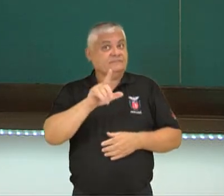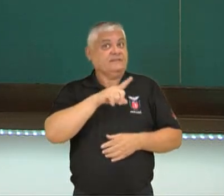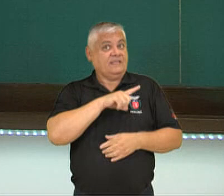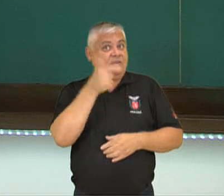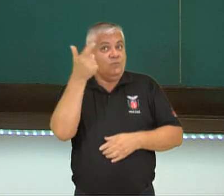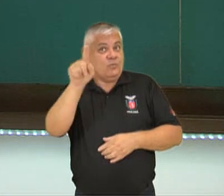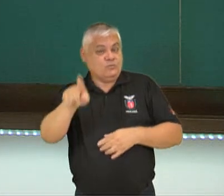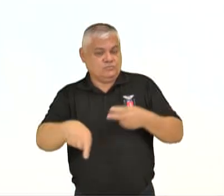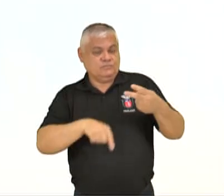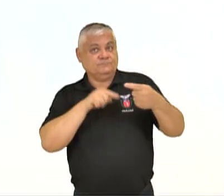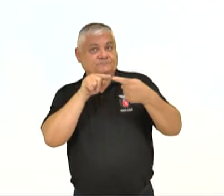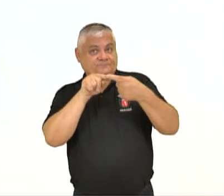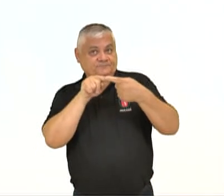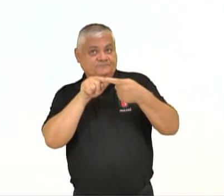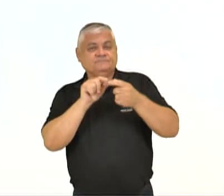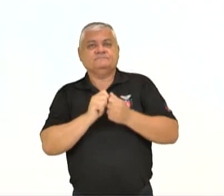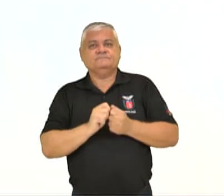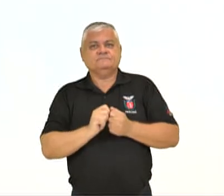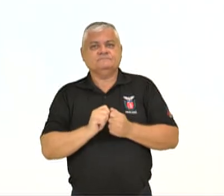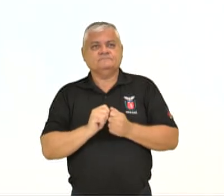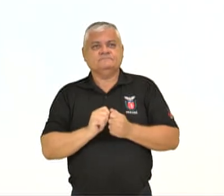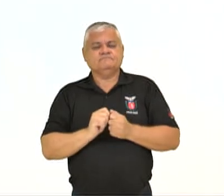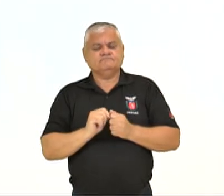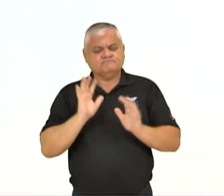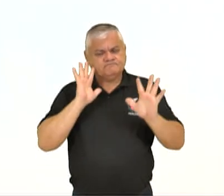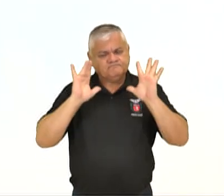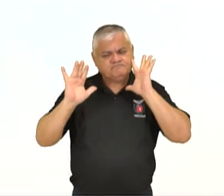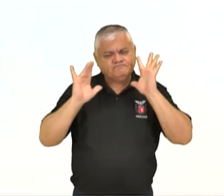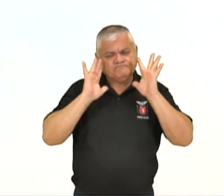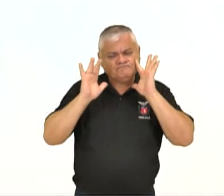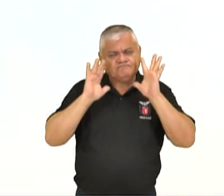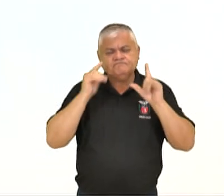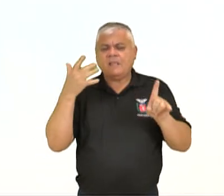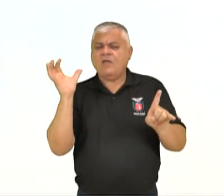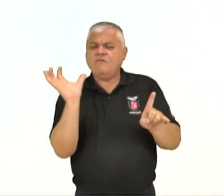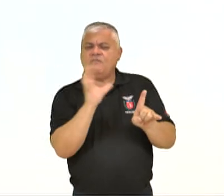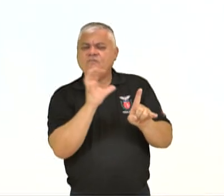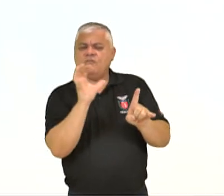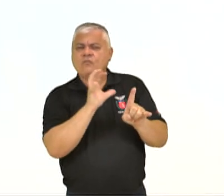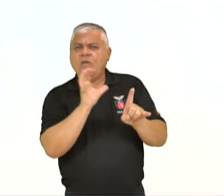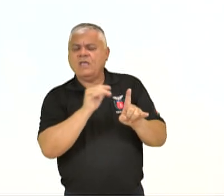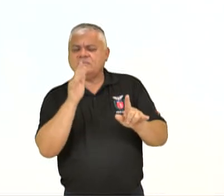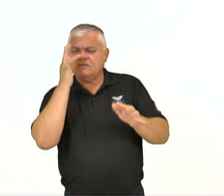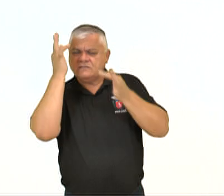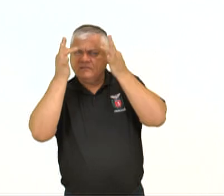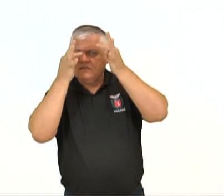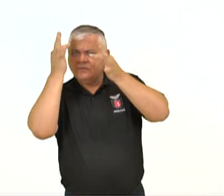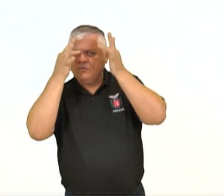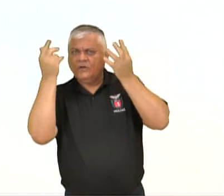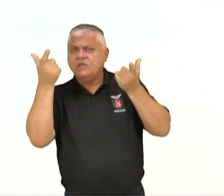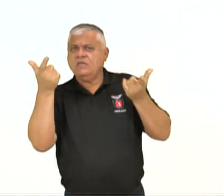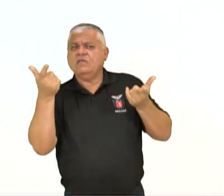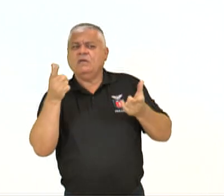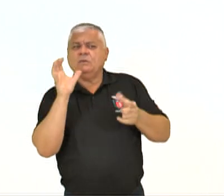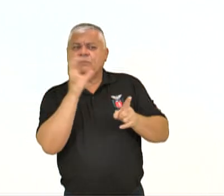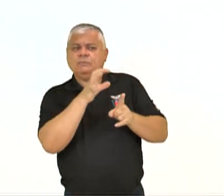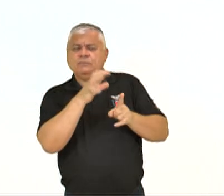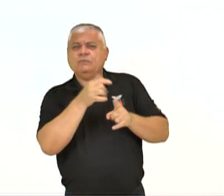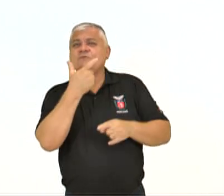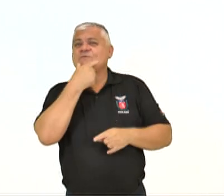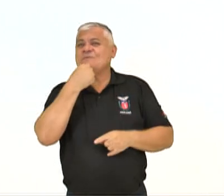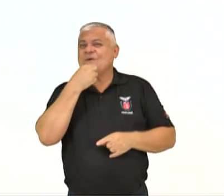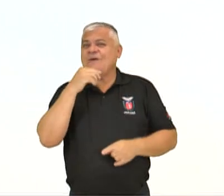outro objetivo, que é analisar a teoria e a influência da teoria econômica de